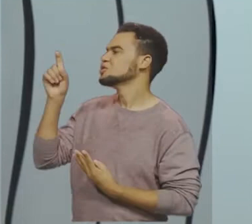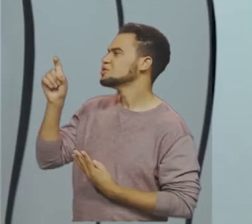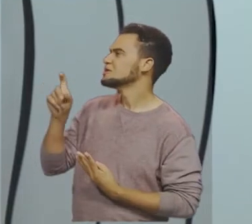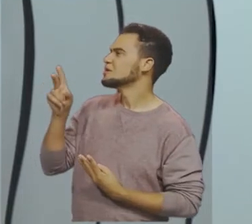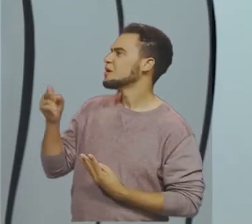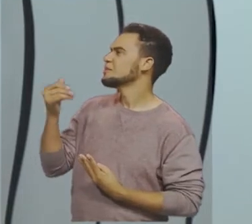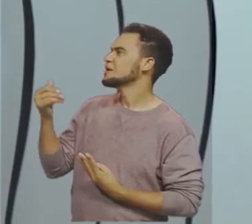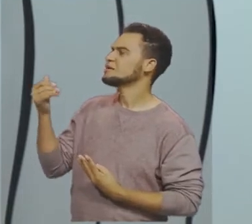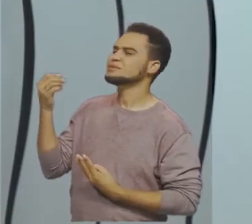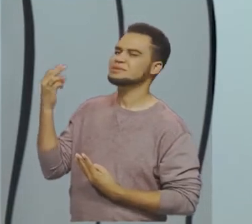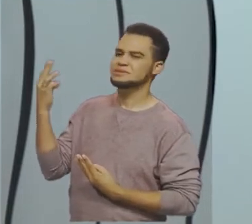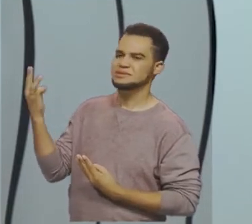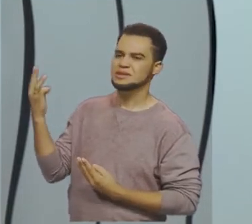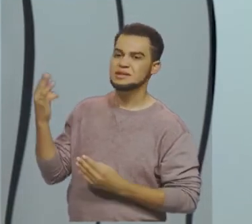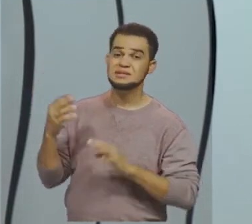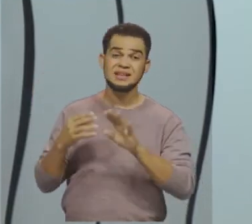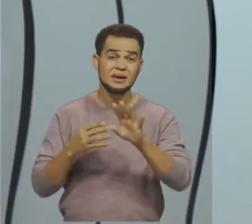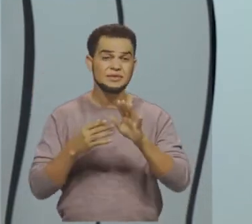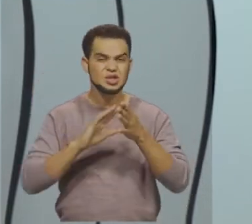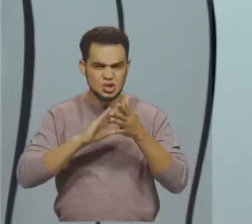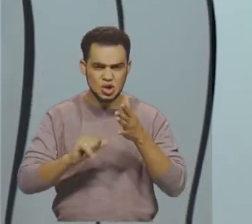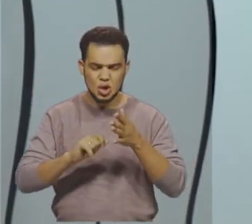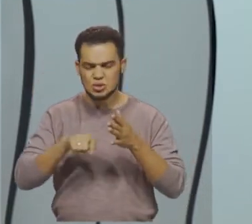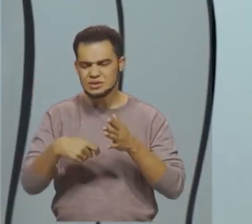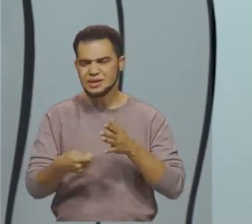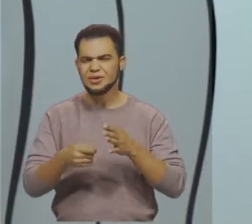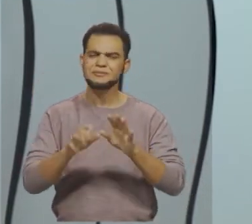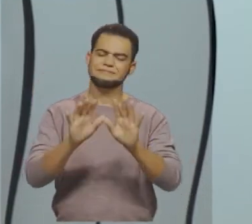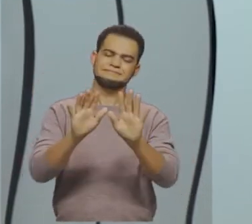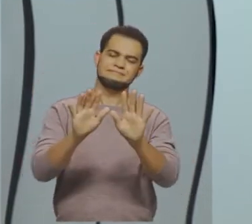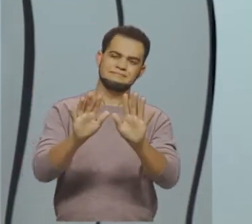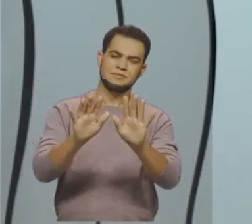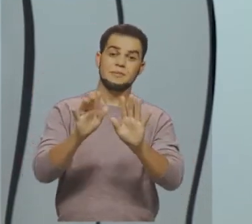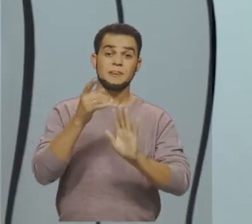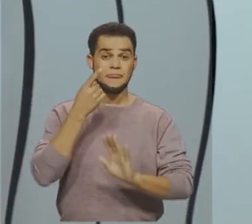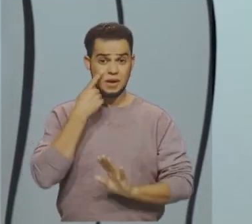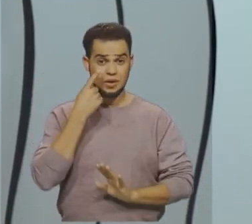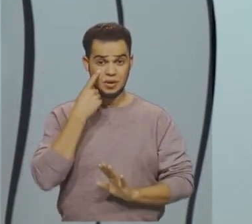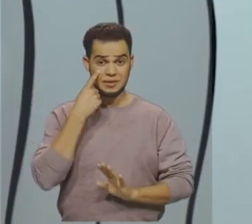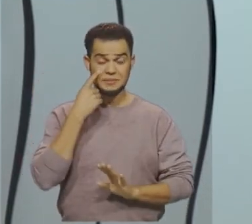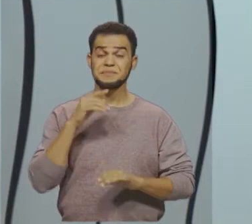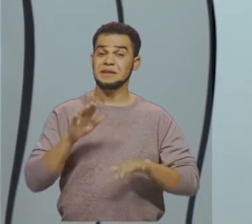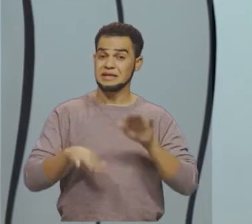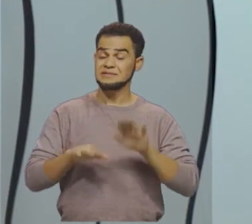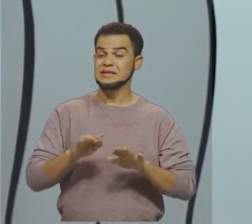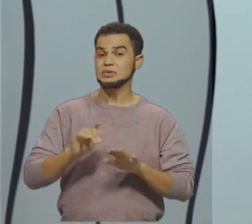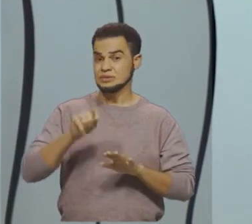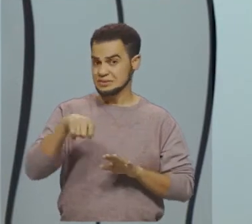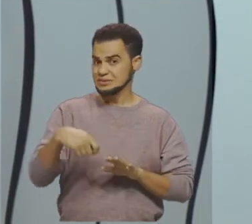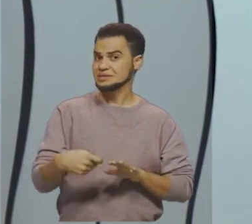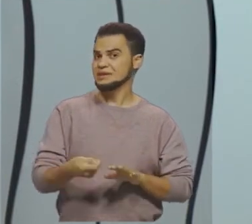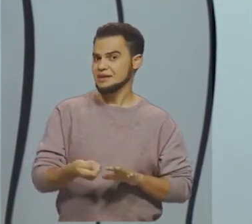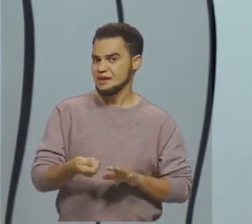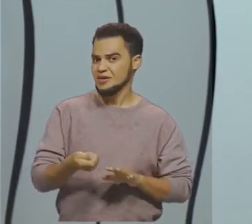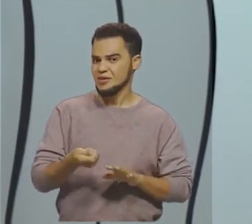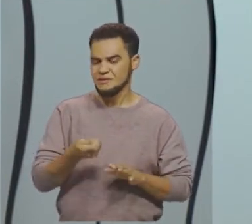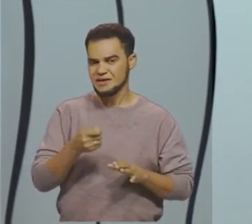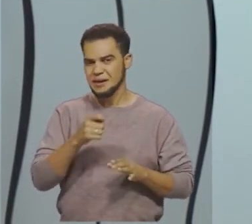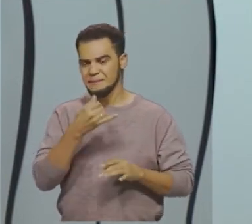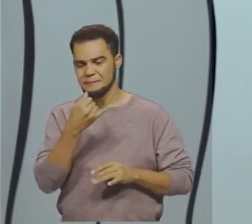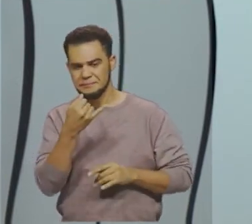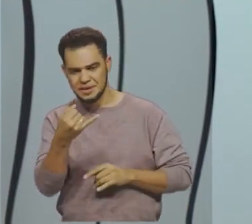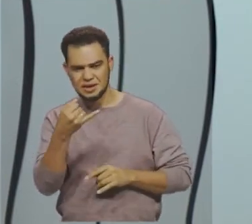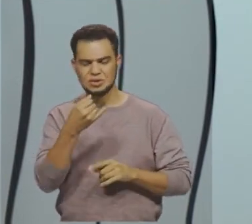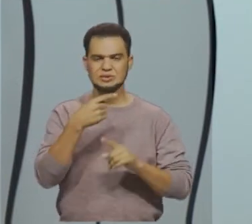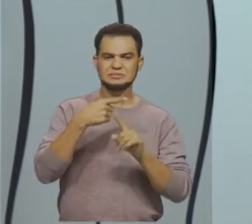Ah, mas você tirou o sinal. Gente, o sinal, às vezes dá essa dor de cabeça, mas não precisa sofrer. Porque 2